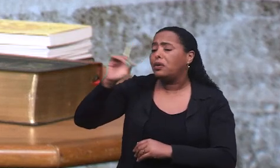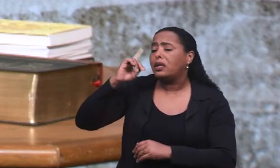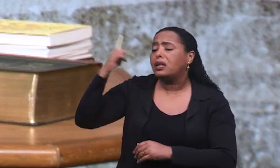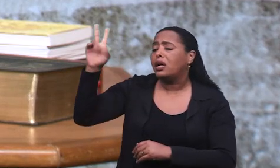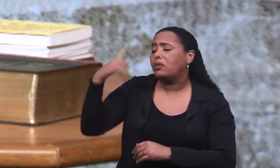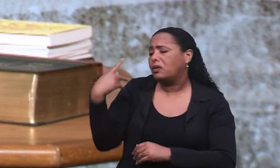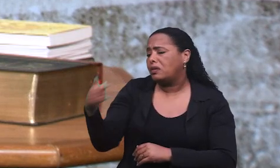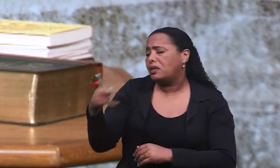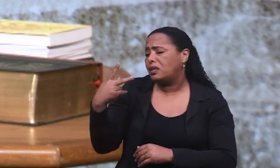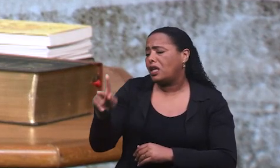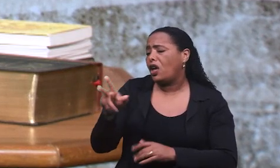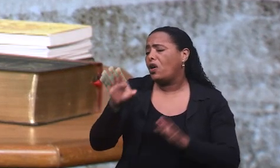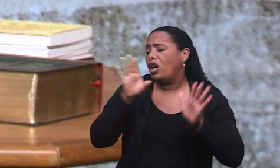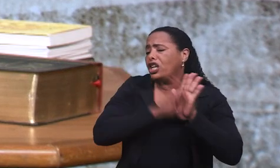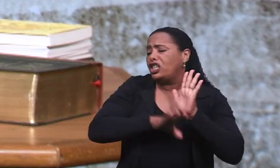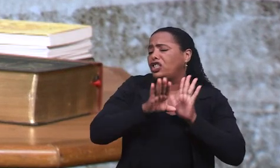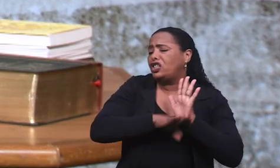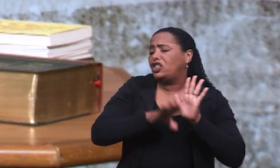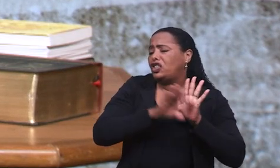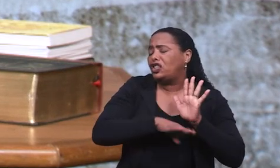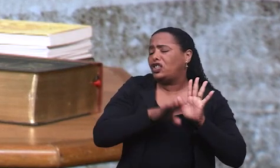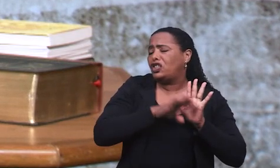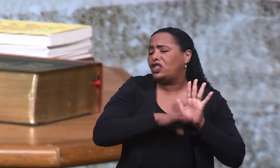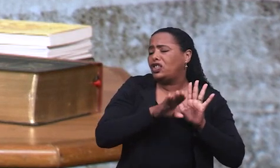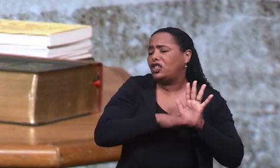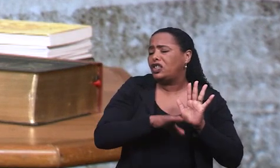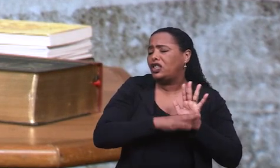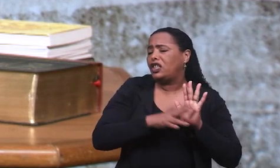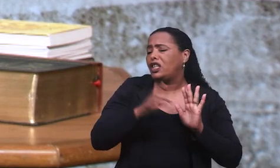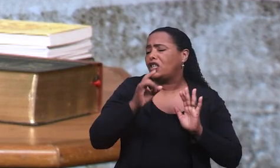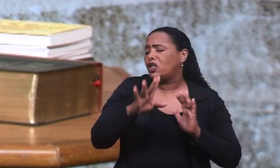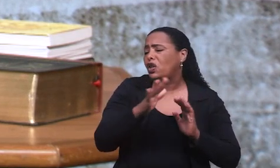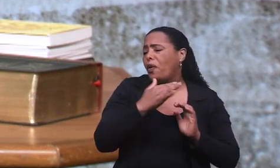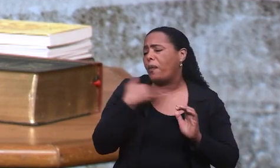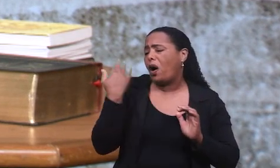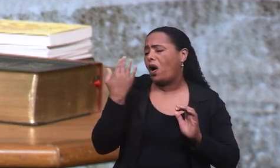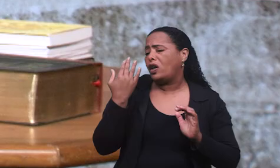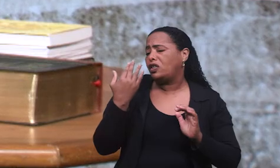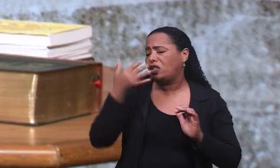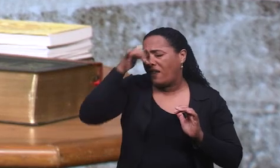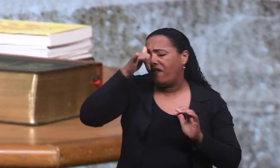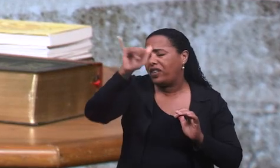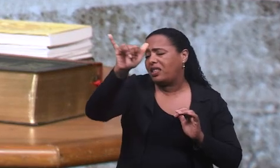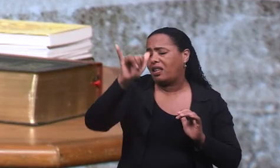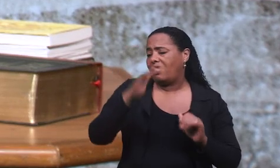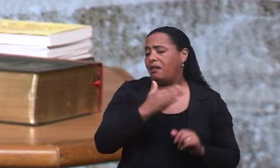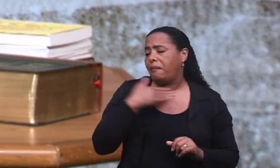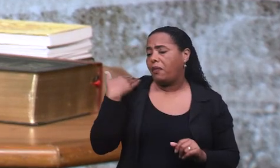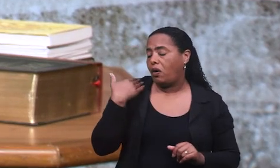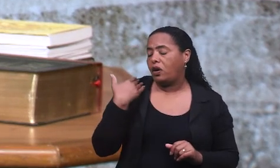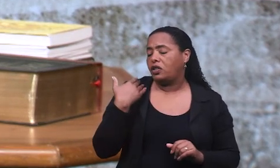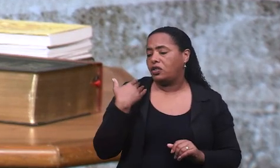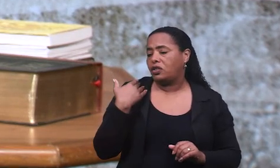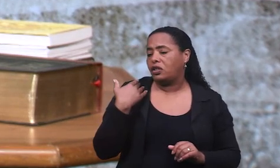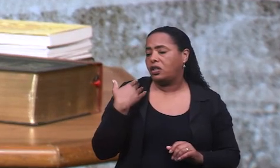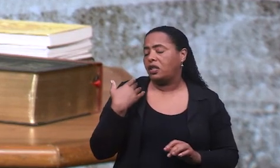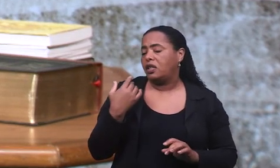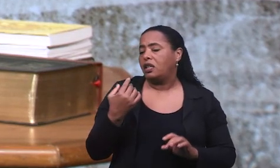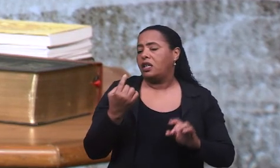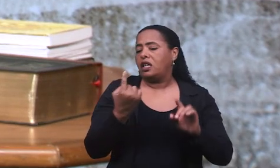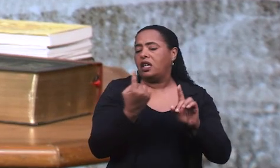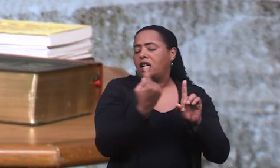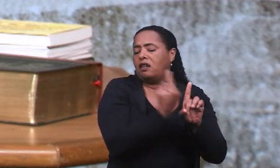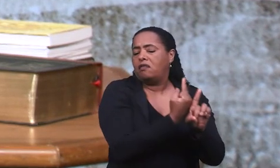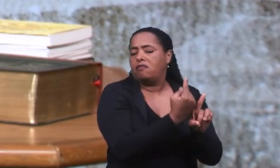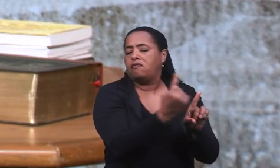Deus, que tire de mim somente esta morte. E saiu da presença de Faraó e orou